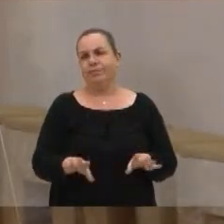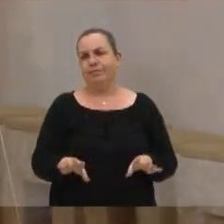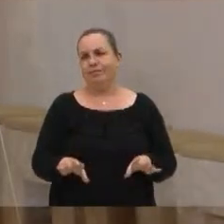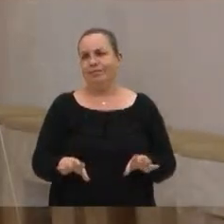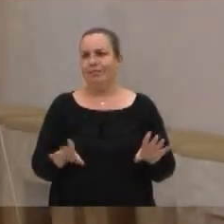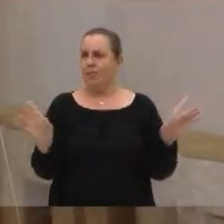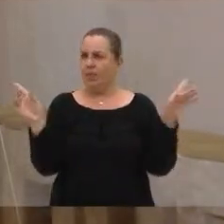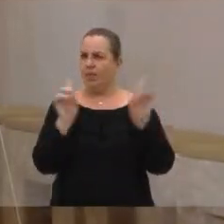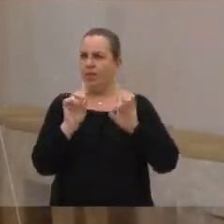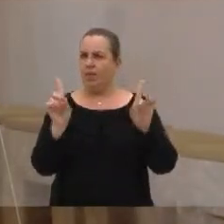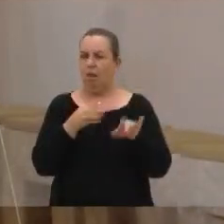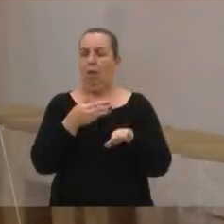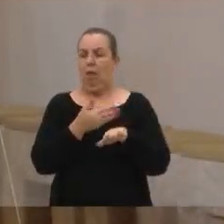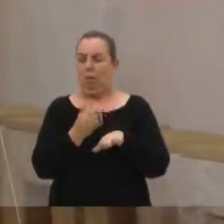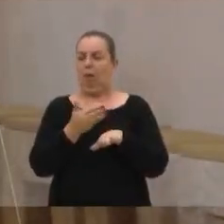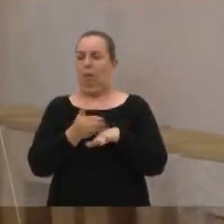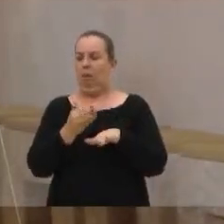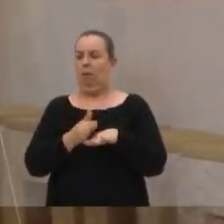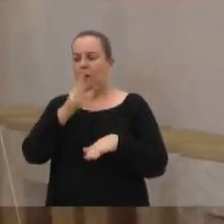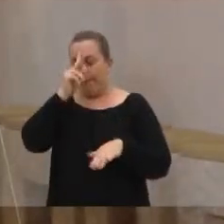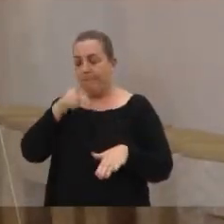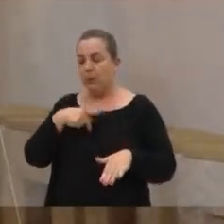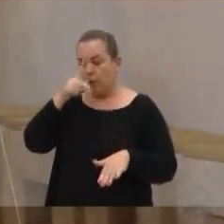não é um exercício do bem pessoal.